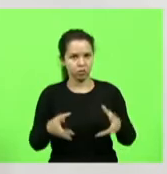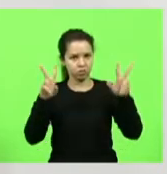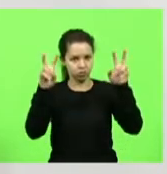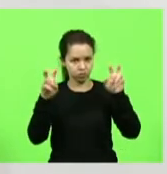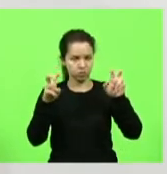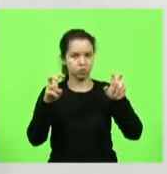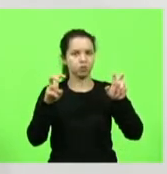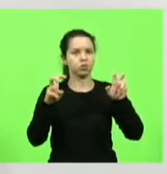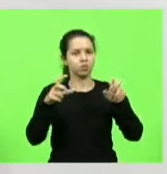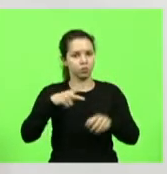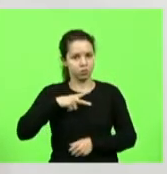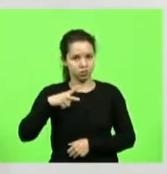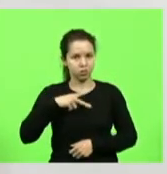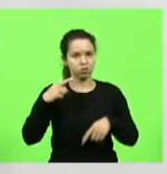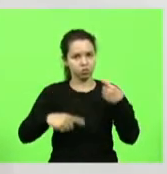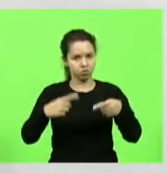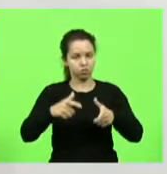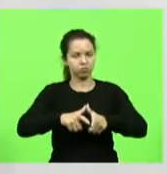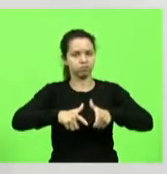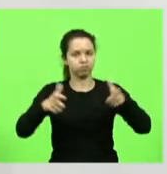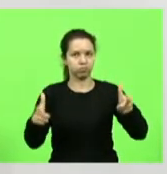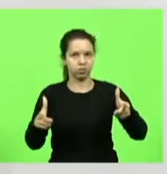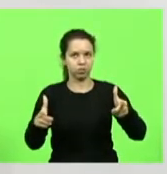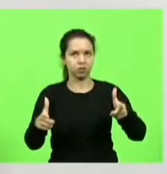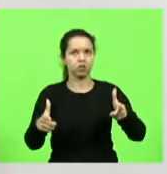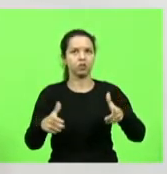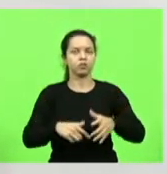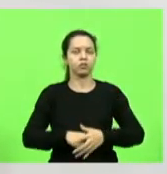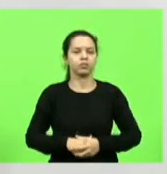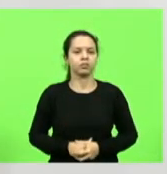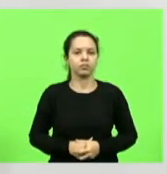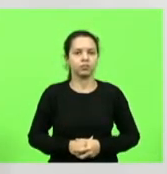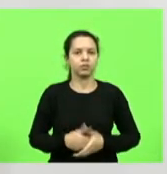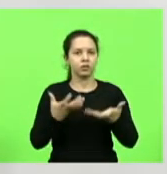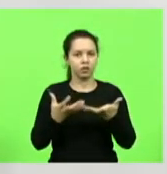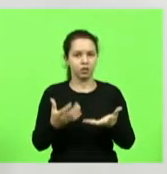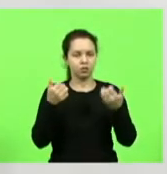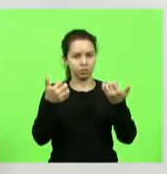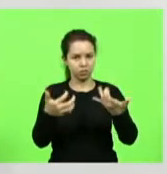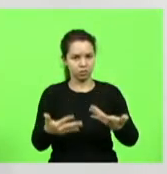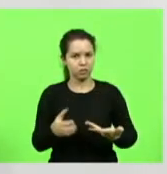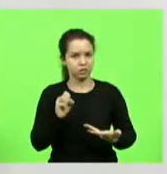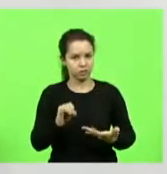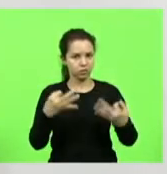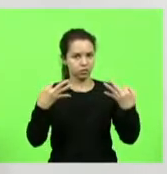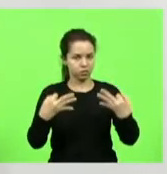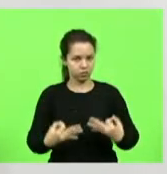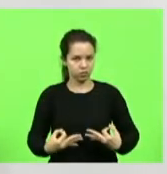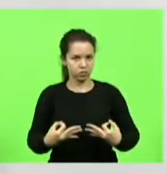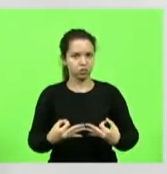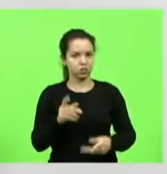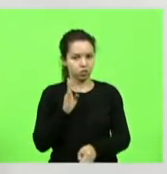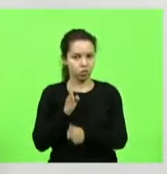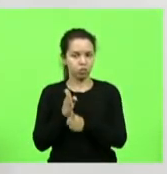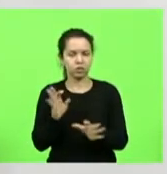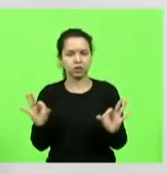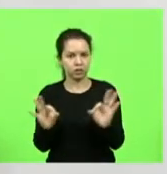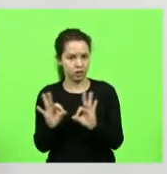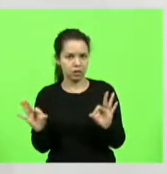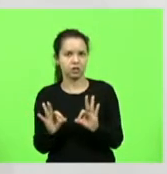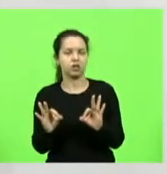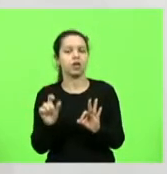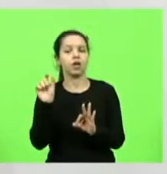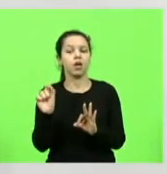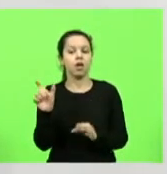discussão que é tão ampla. E quero dizer que se a justiça não descobrir quem é a pessoa,